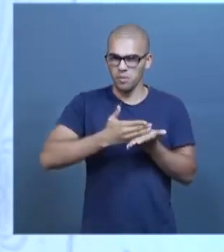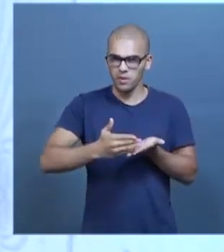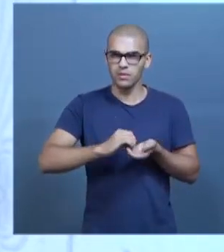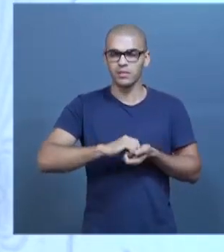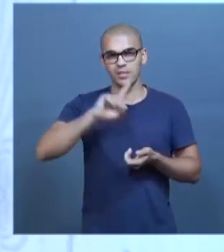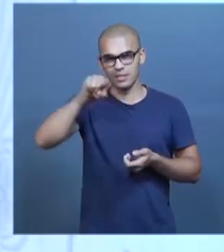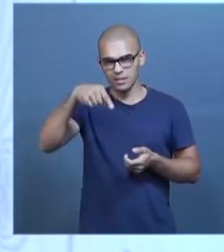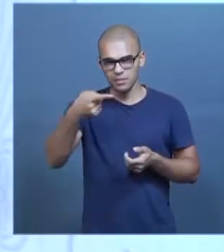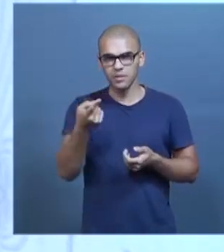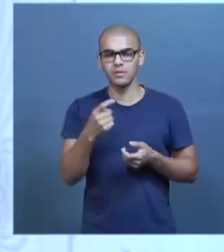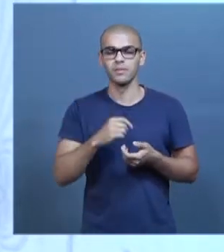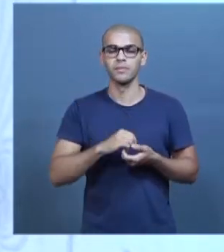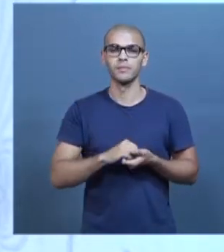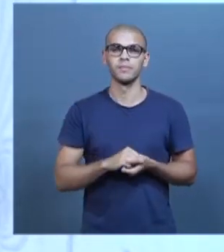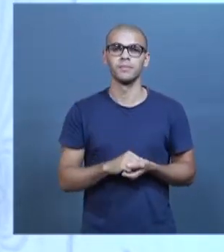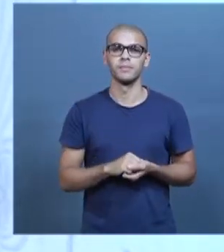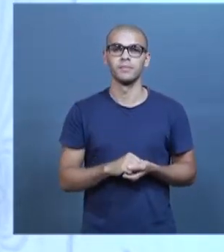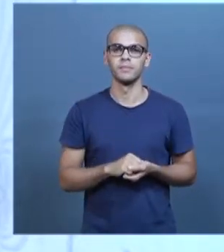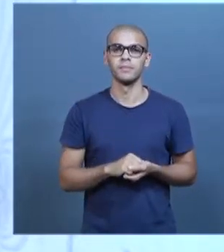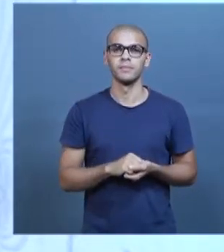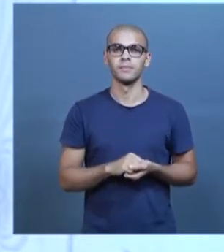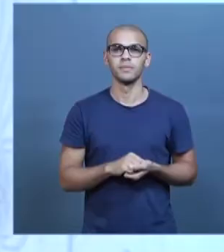já.